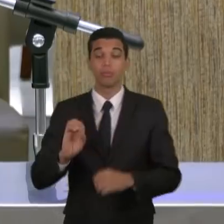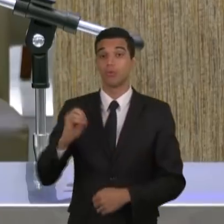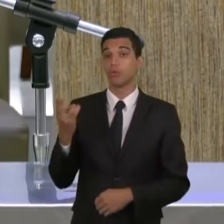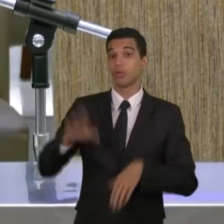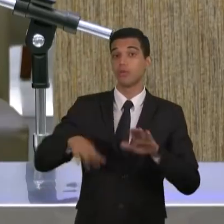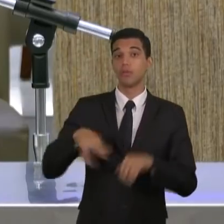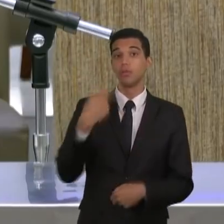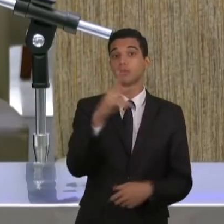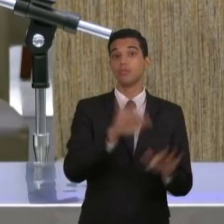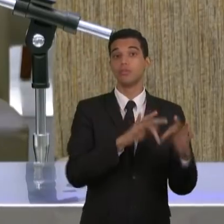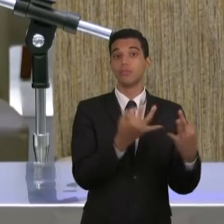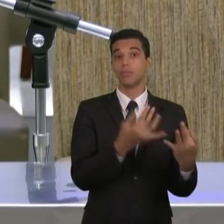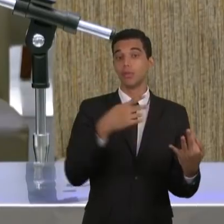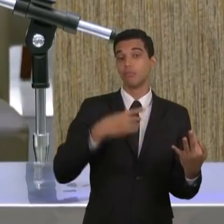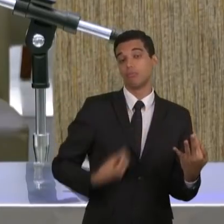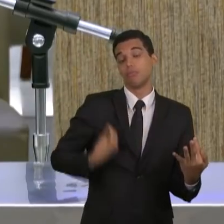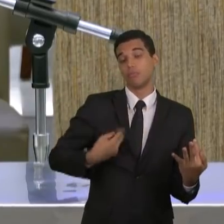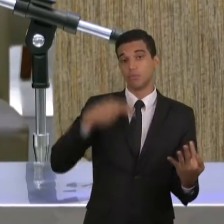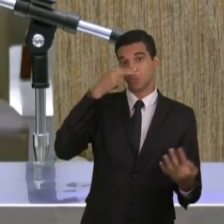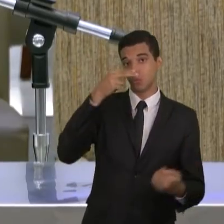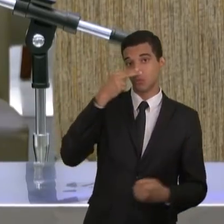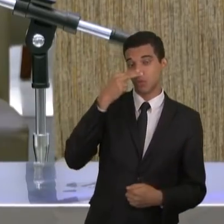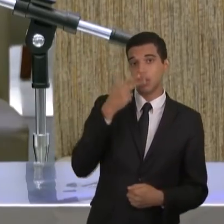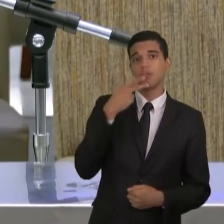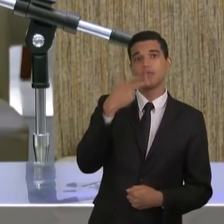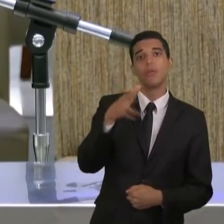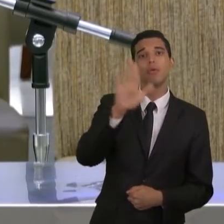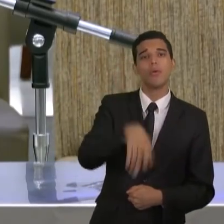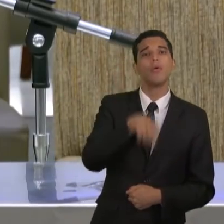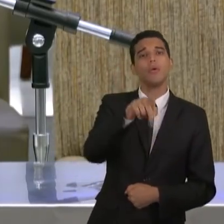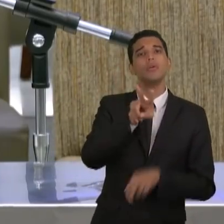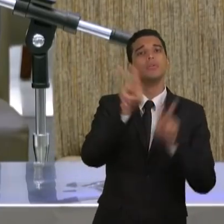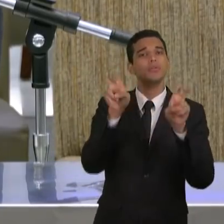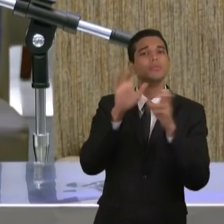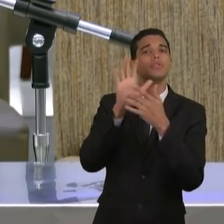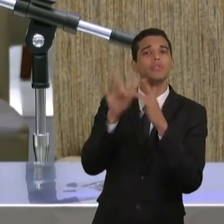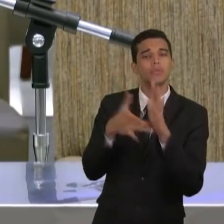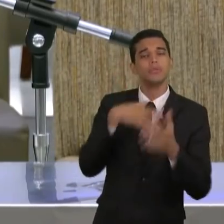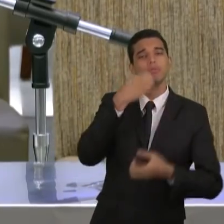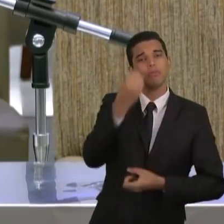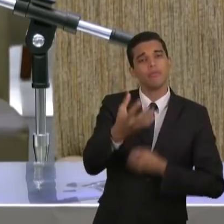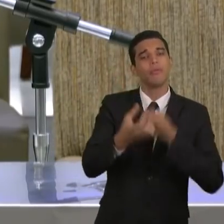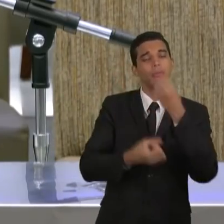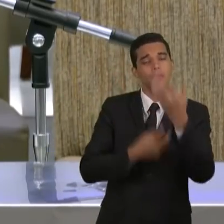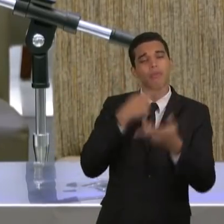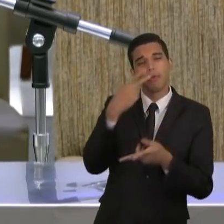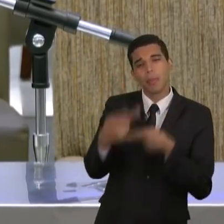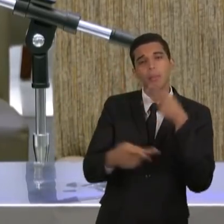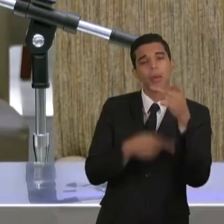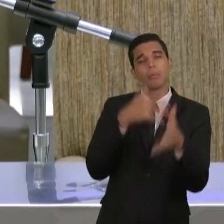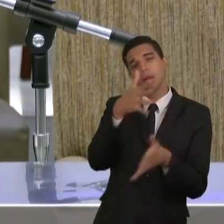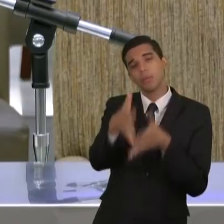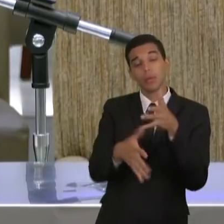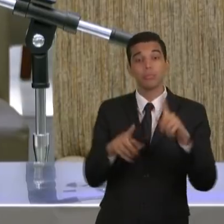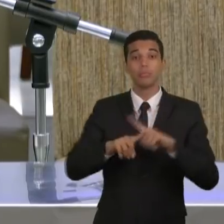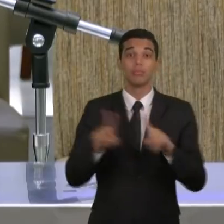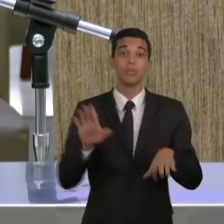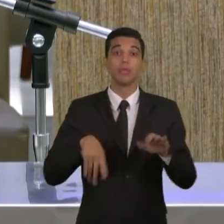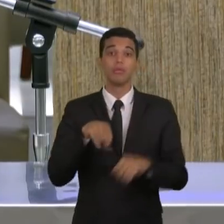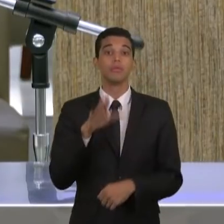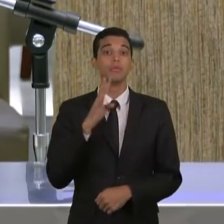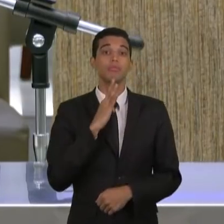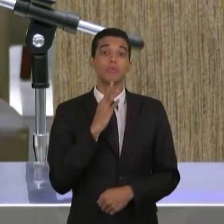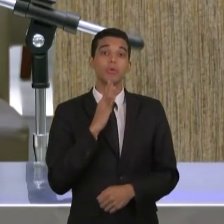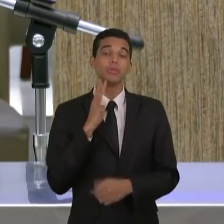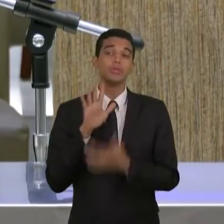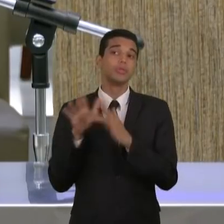alguém que que passou pela sua história ele impactou com a presença de Cristo mas talvez você só conhecia de ouvir falar talvez você esteja igual a